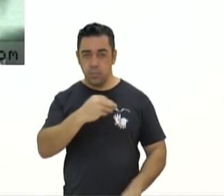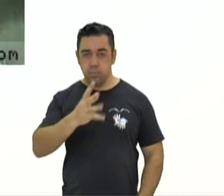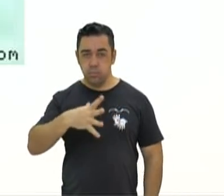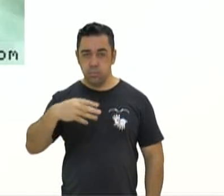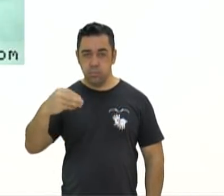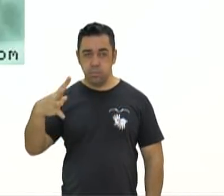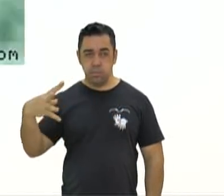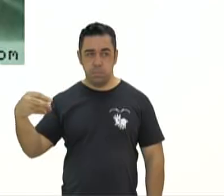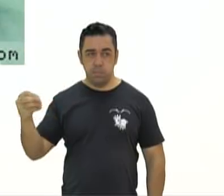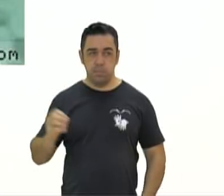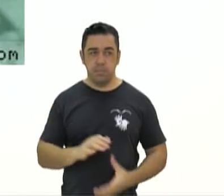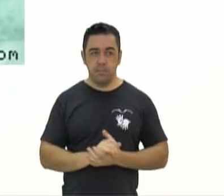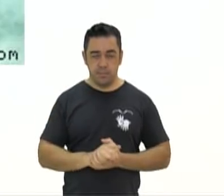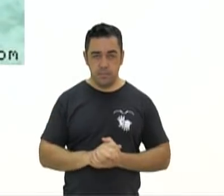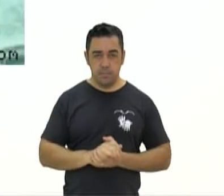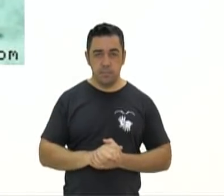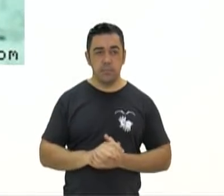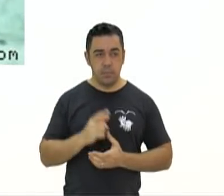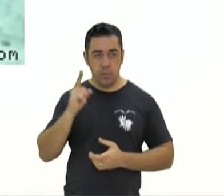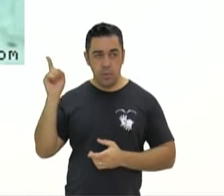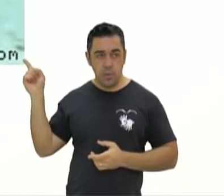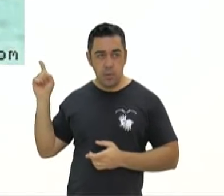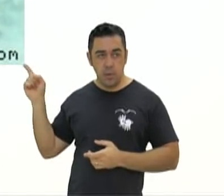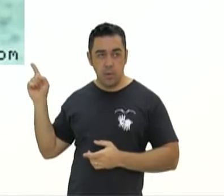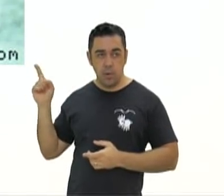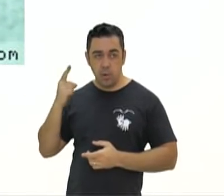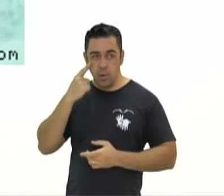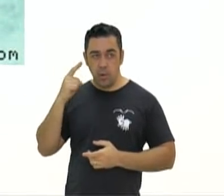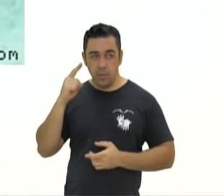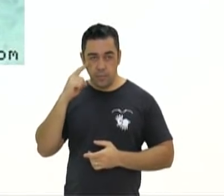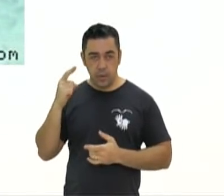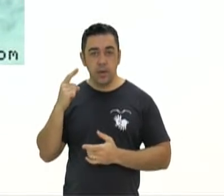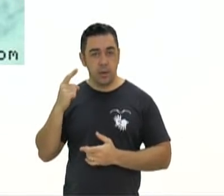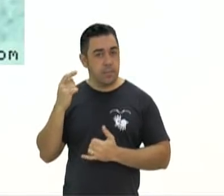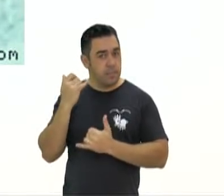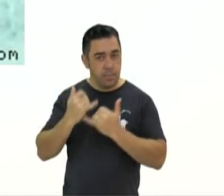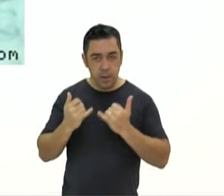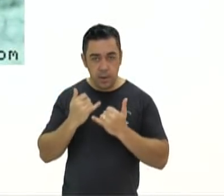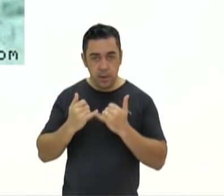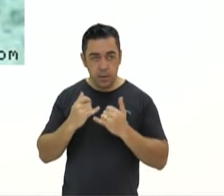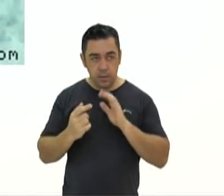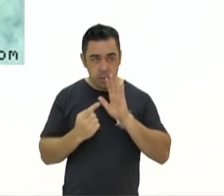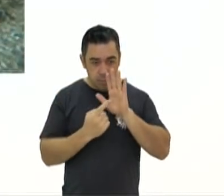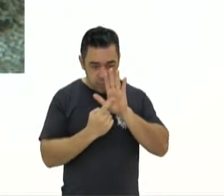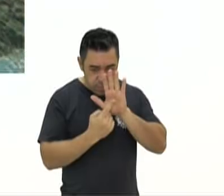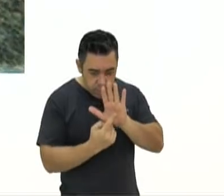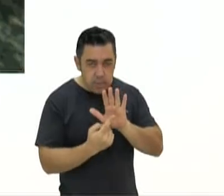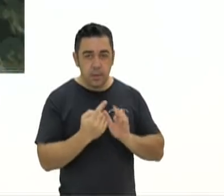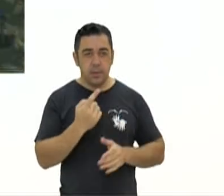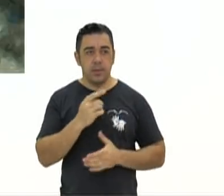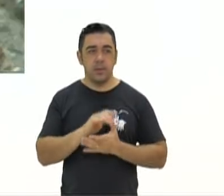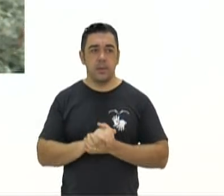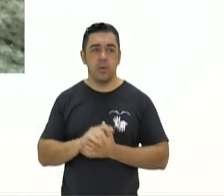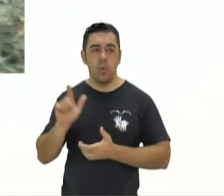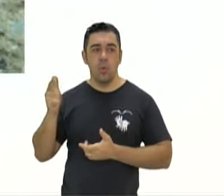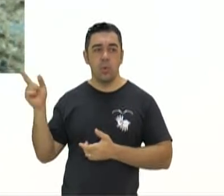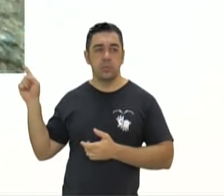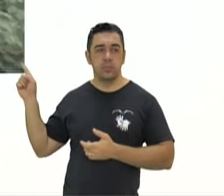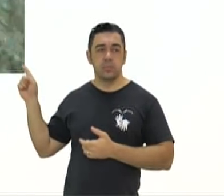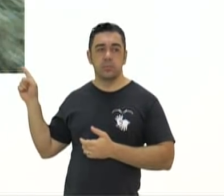fala de camuflagem, mas o polvo também tem essa característica. Olha que bacana. Vai chegando perto e ele mostra, né? Olha esse outro gif aqui